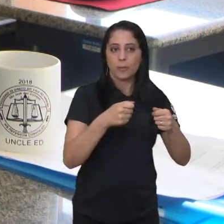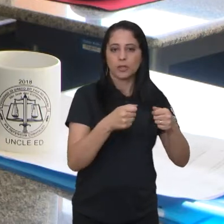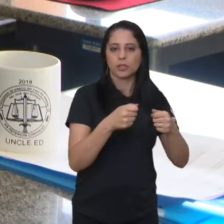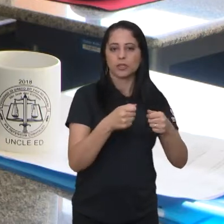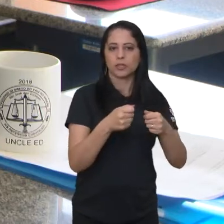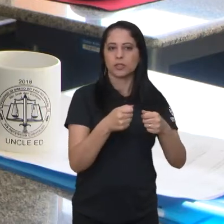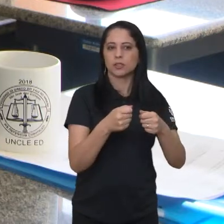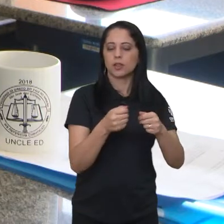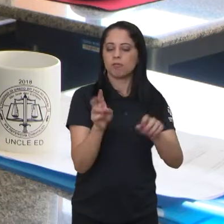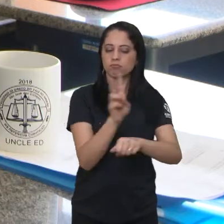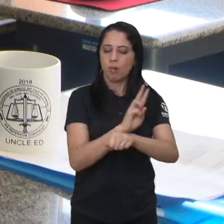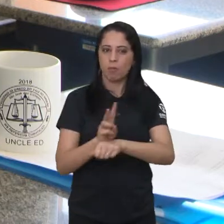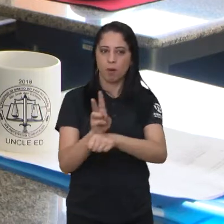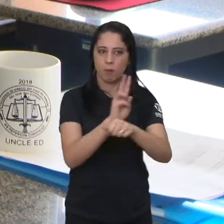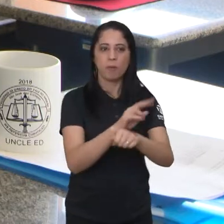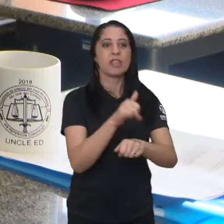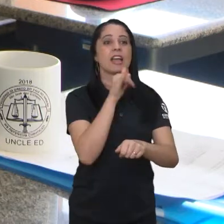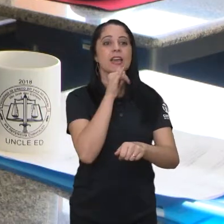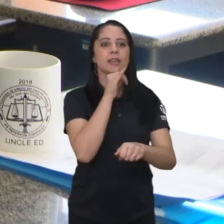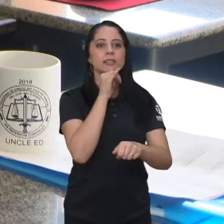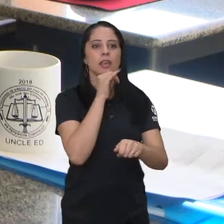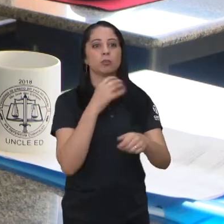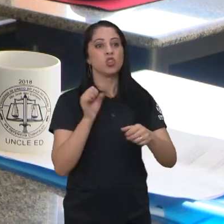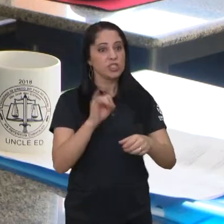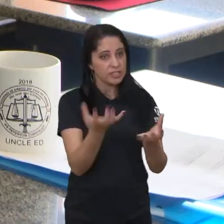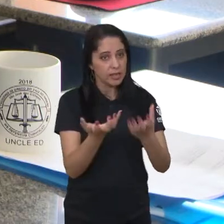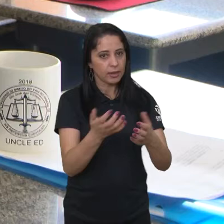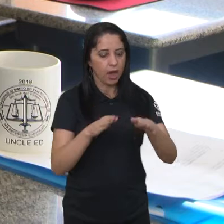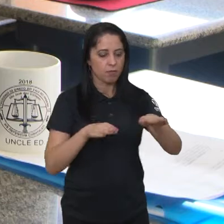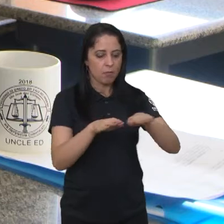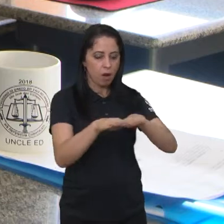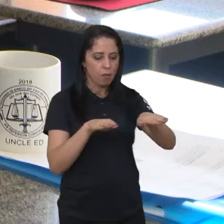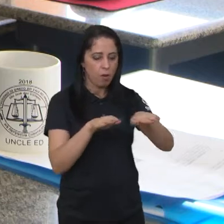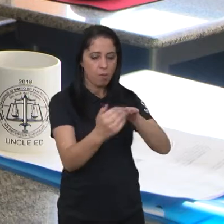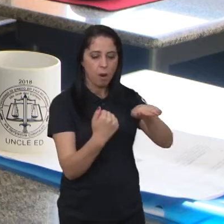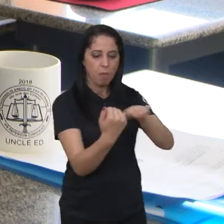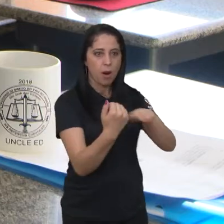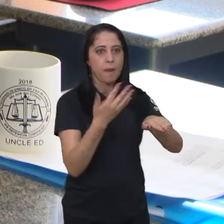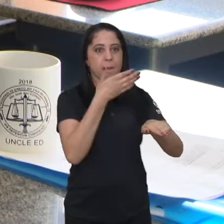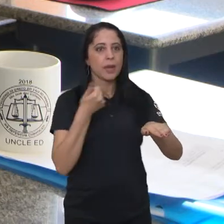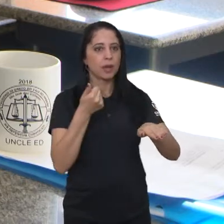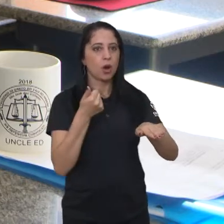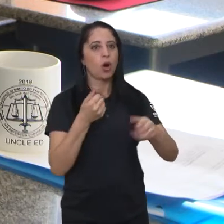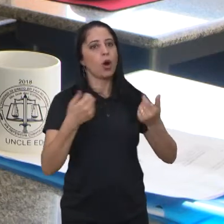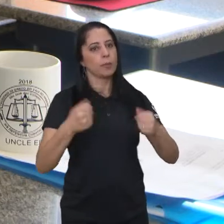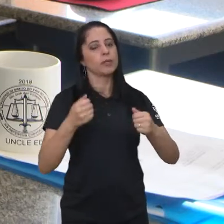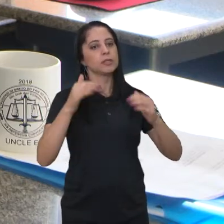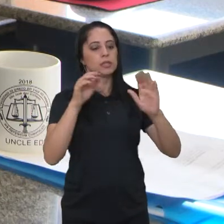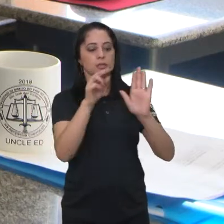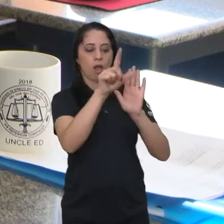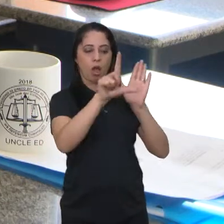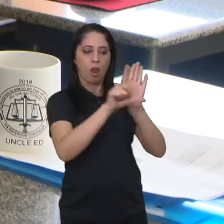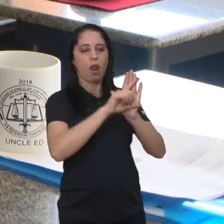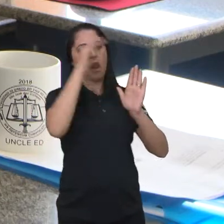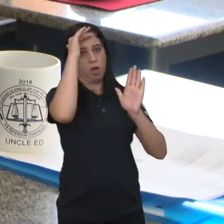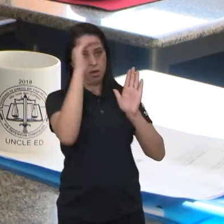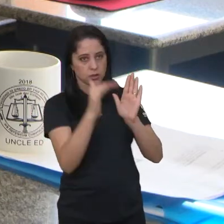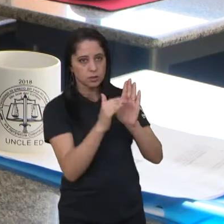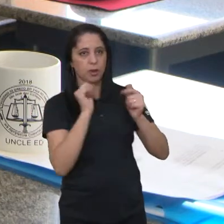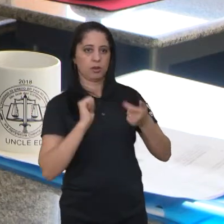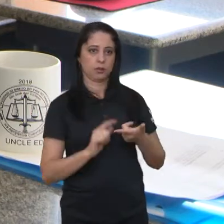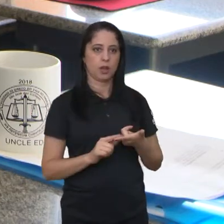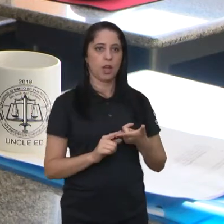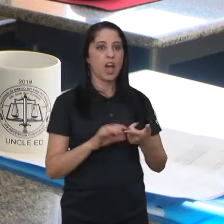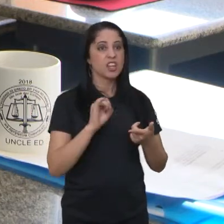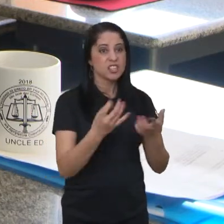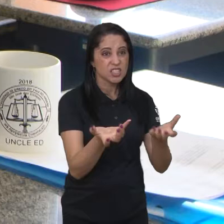trânsito melhor, não podemos estacionar em local proibido, não podemos andar em excesso de velocidade, aumentando os índices de acidente.